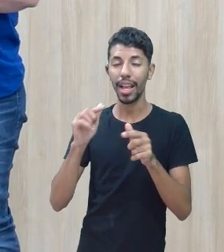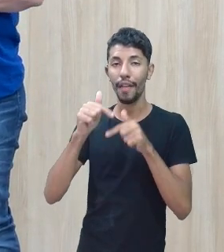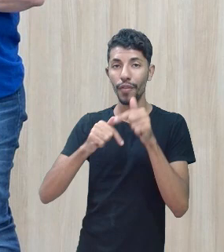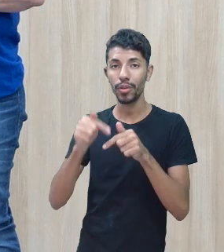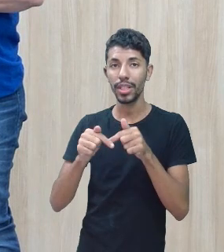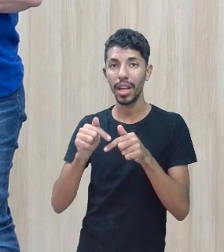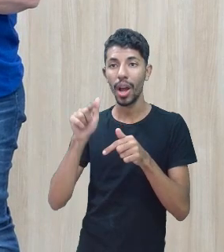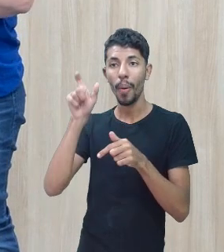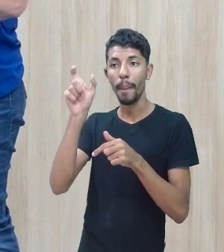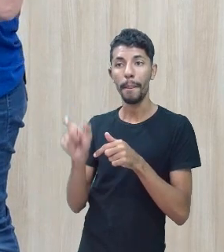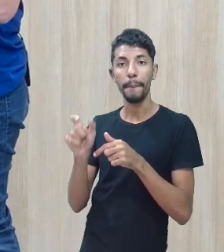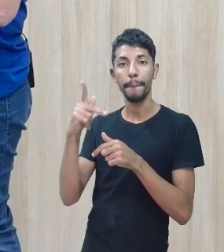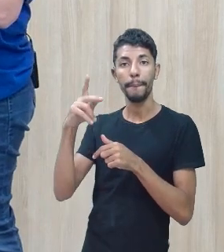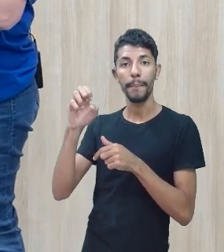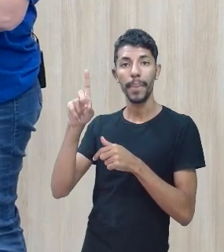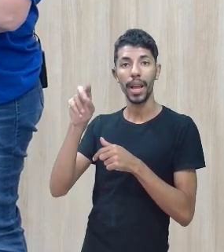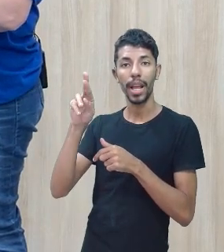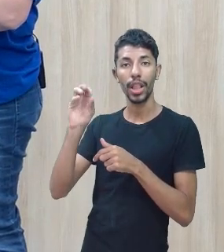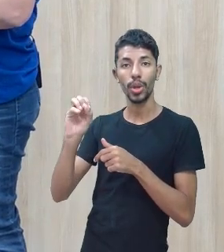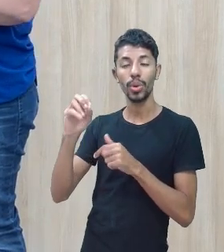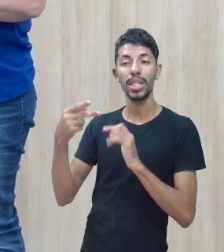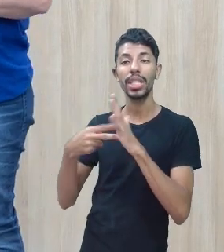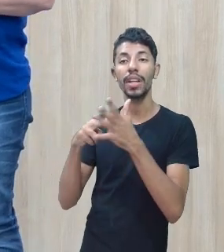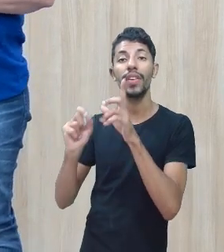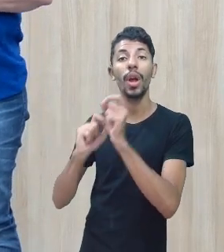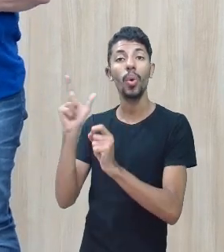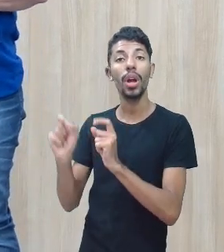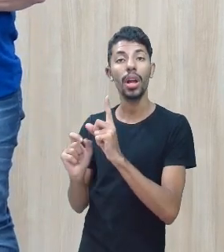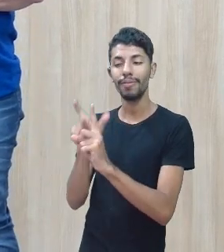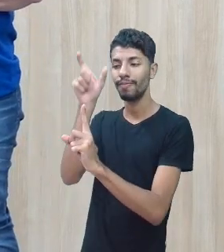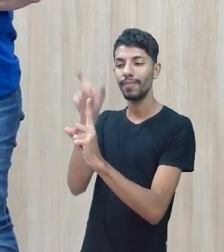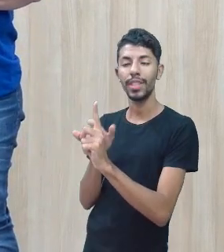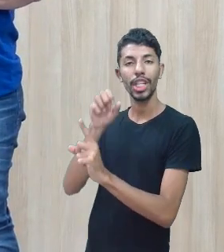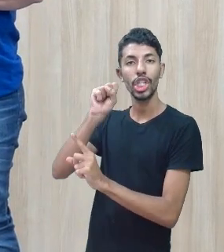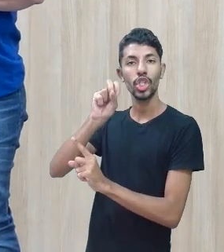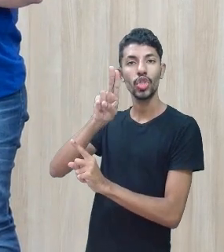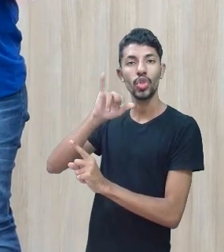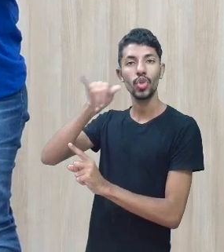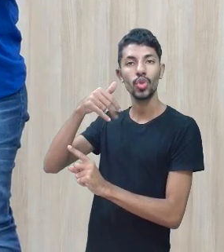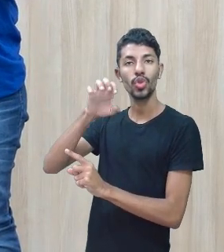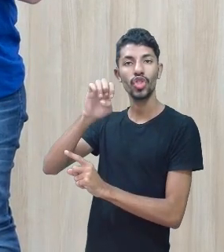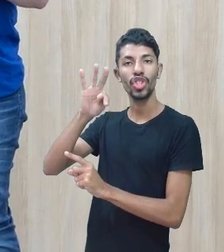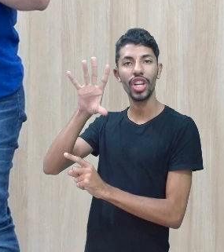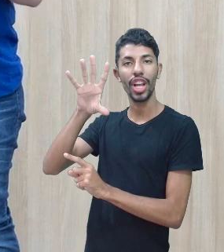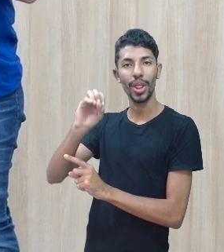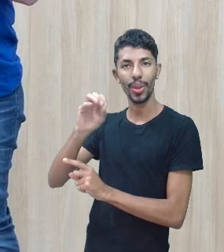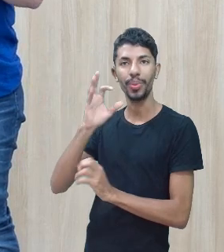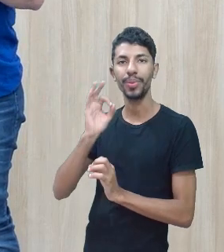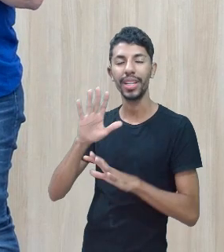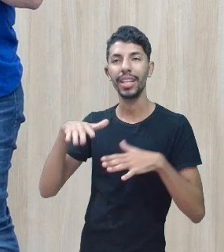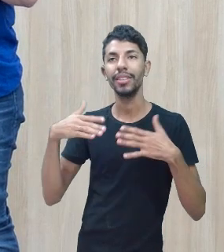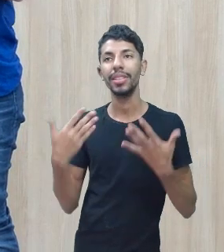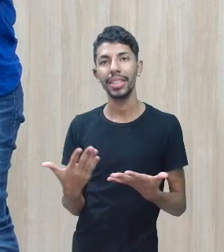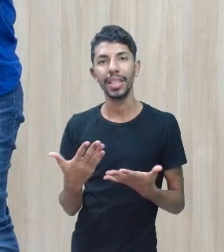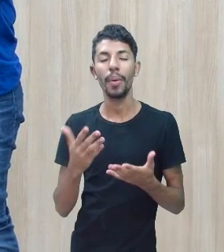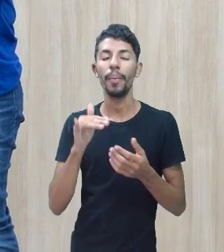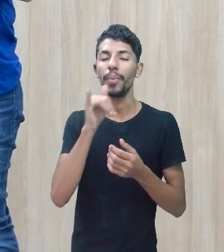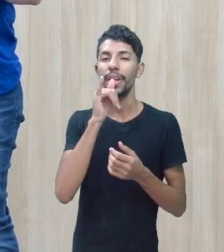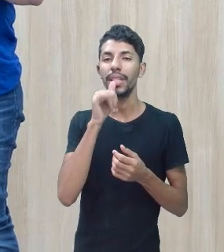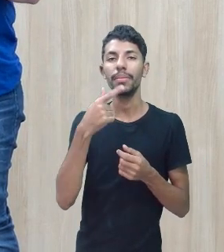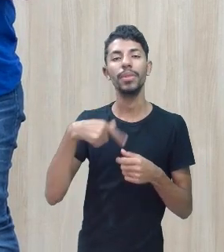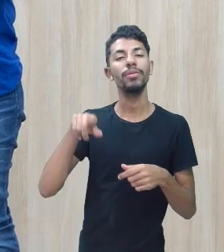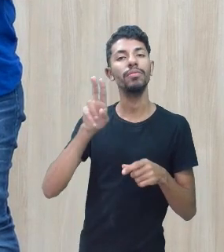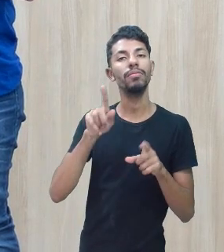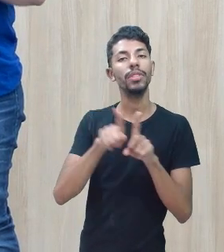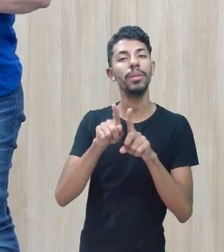da oração, dentro da função sintática da oração. Quando eu falei Pedro tem